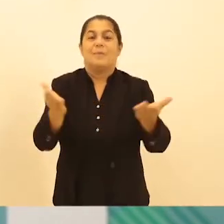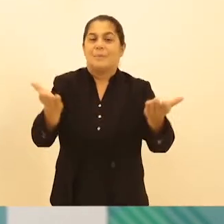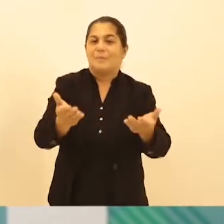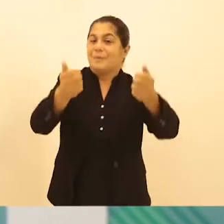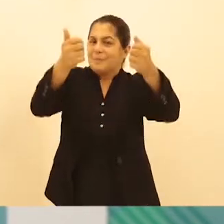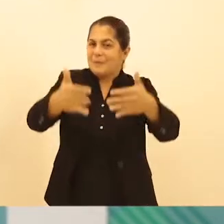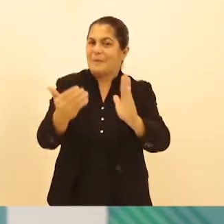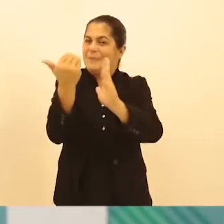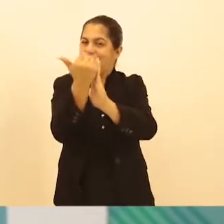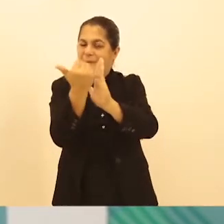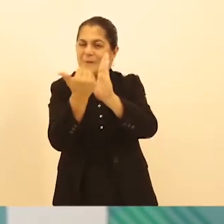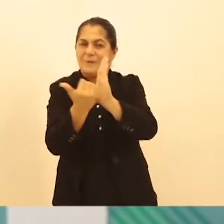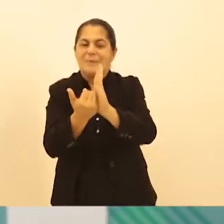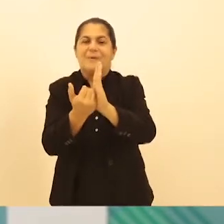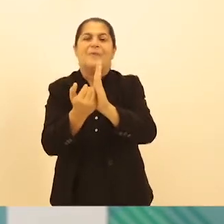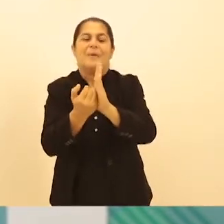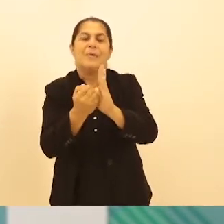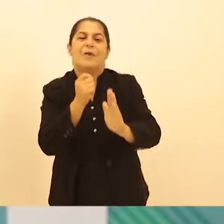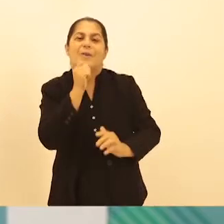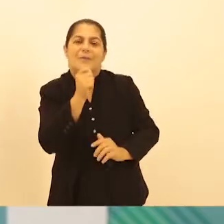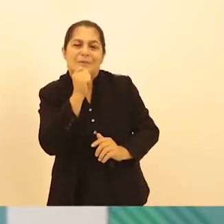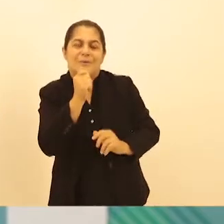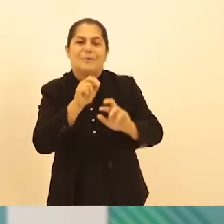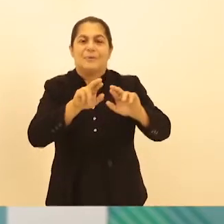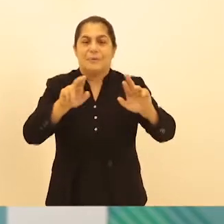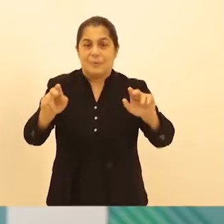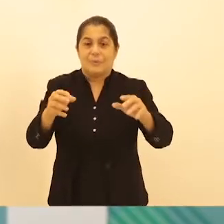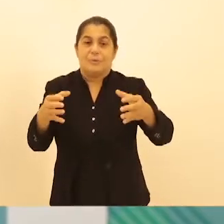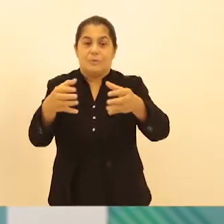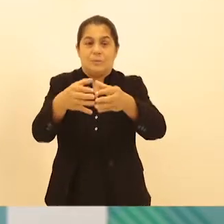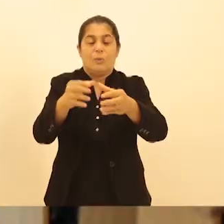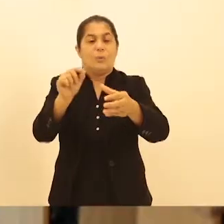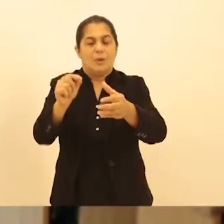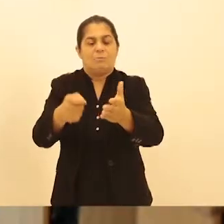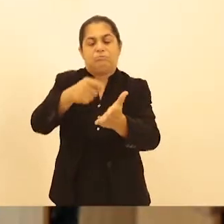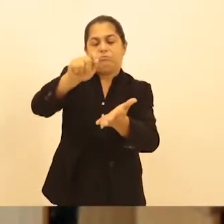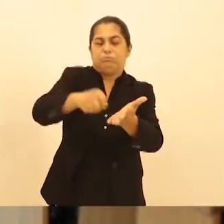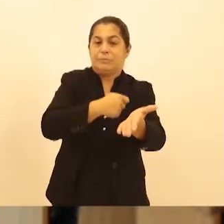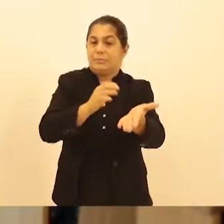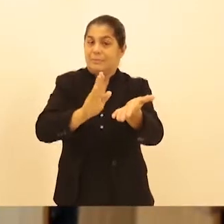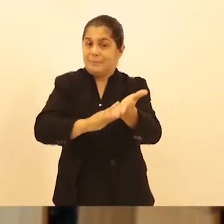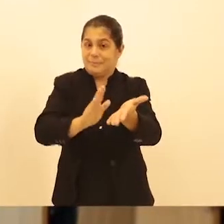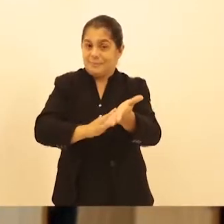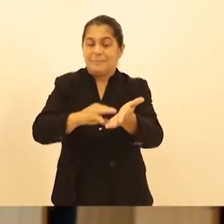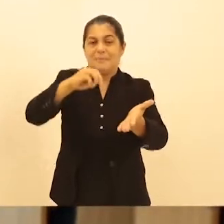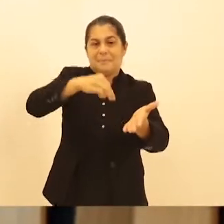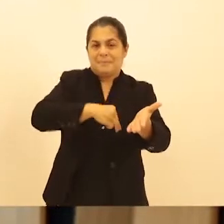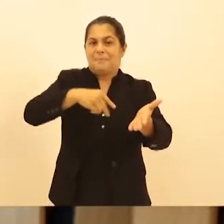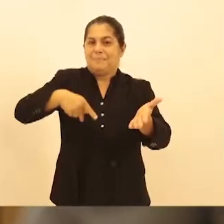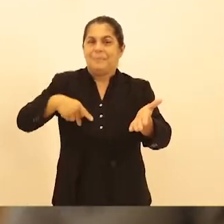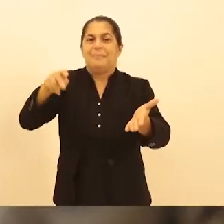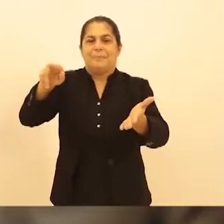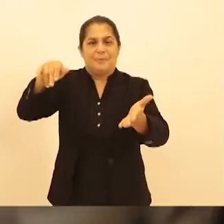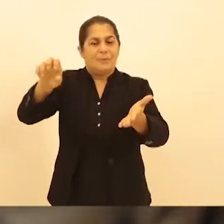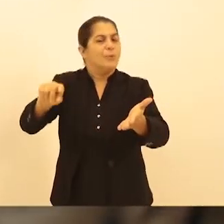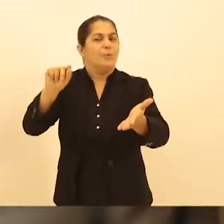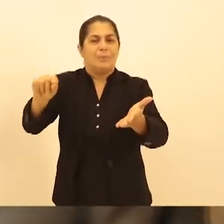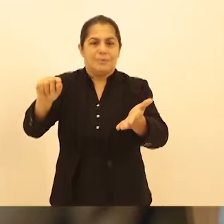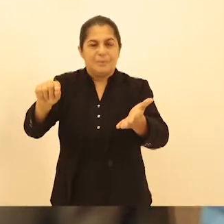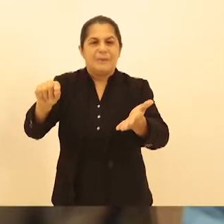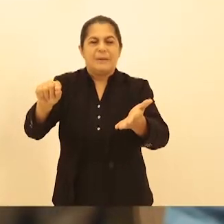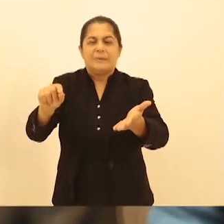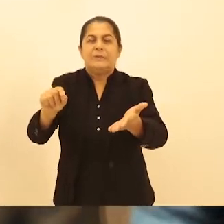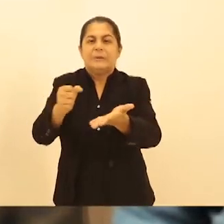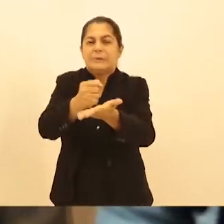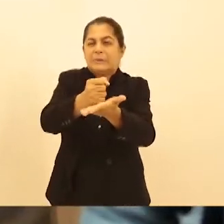de hoje você vai ver uma reportagem sobre a recomendação conjunta expedida pelo mp trocou e órgãos sanitários para o recolhimento de